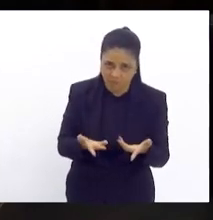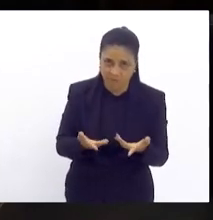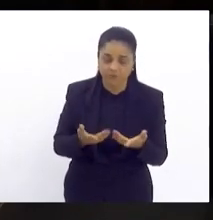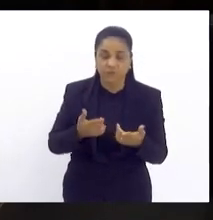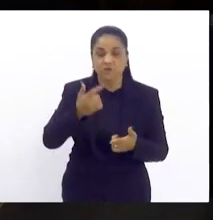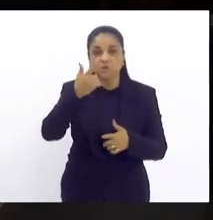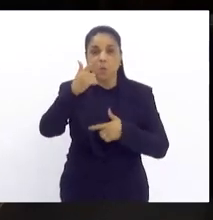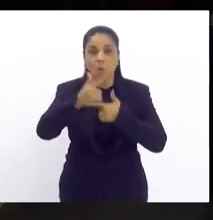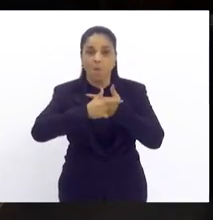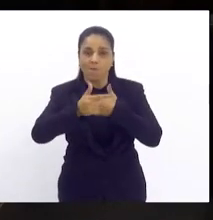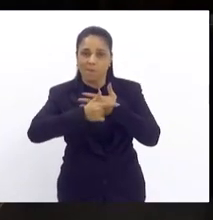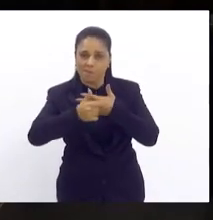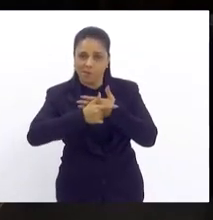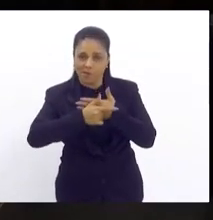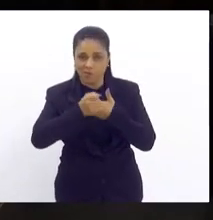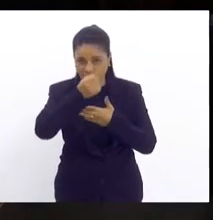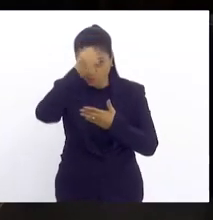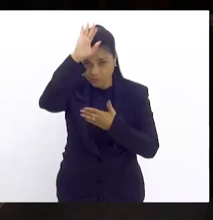deputado,